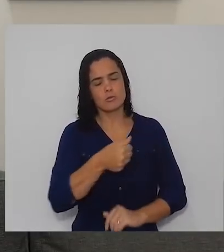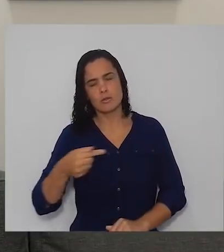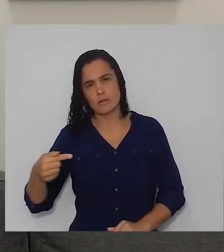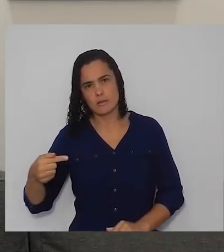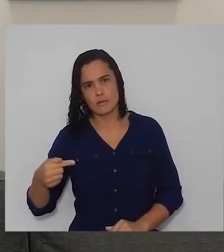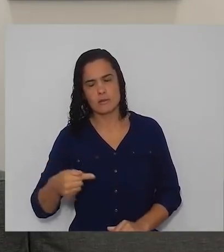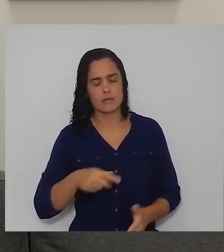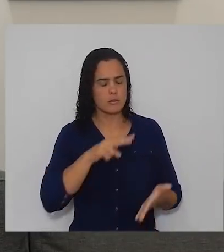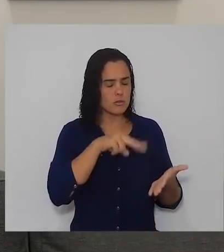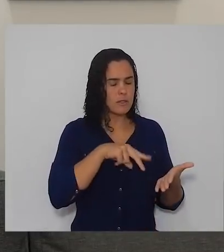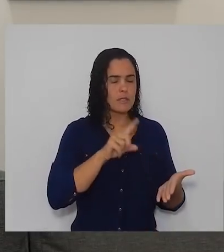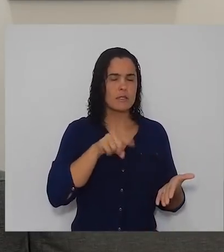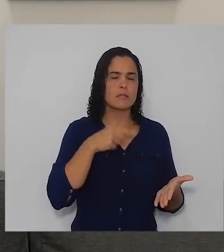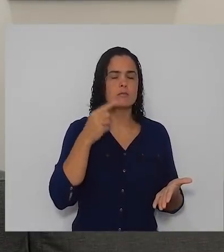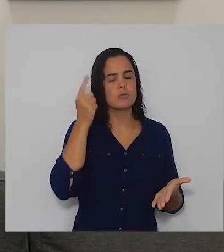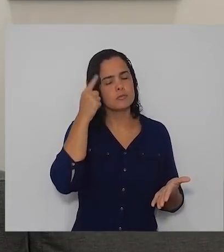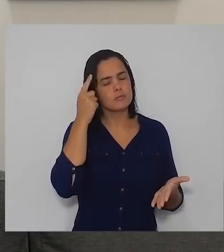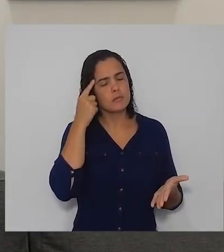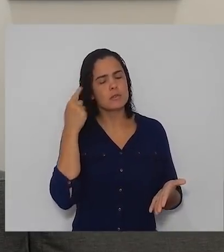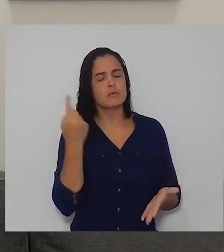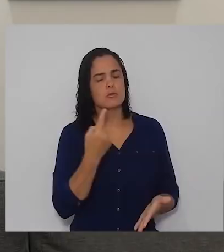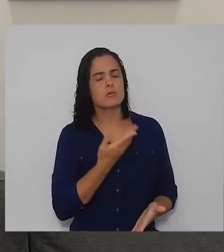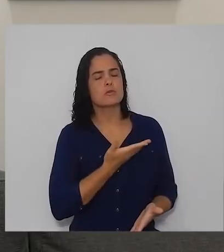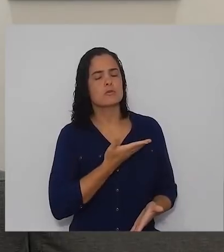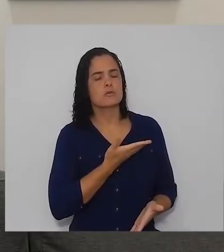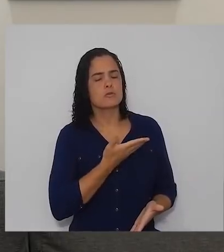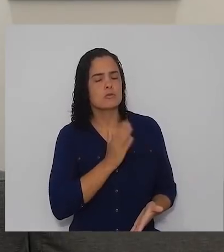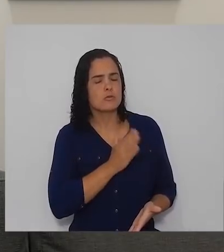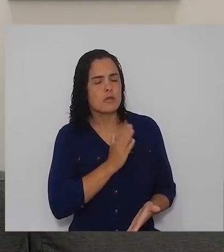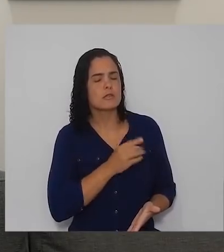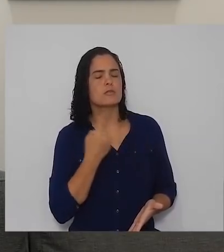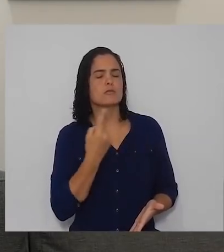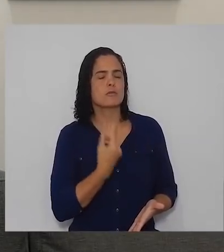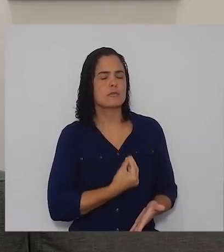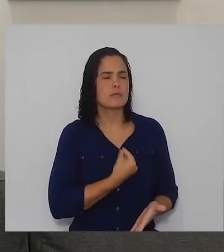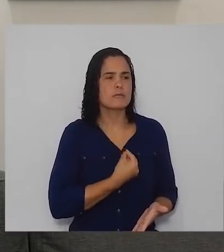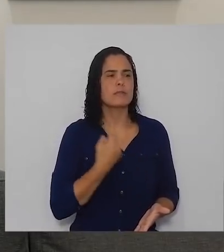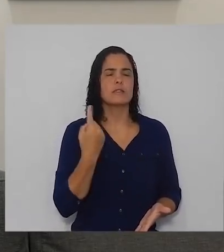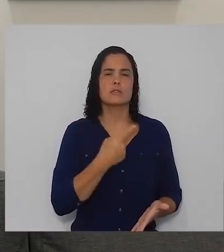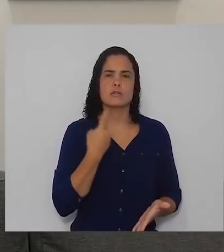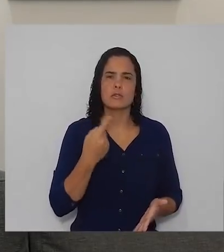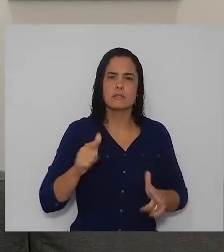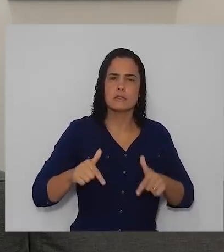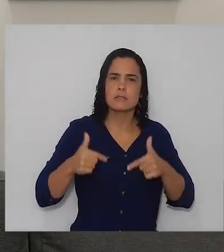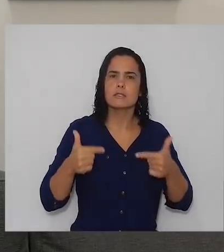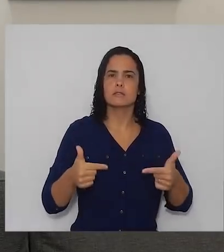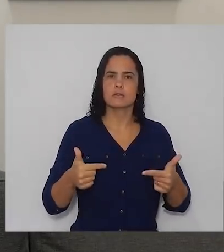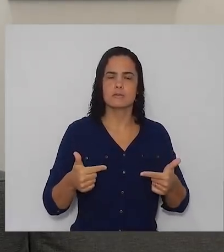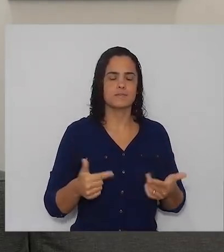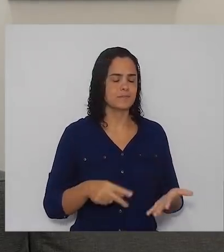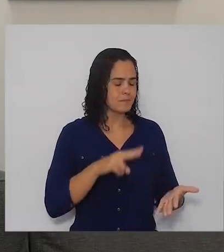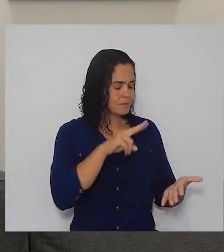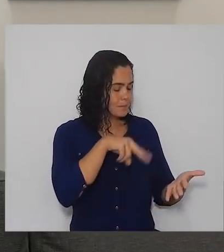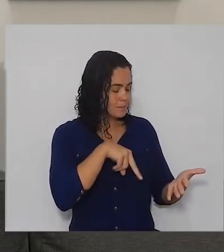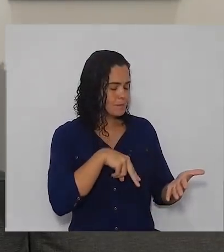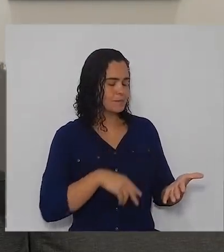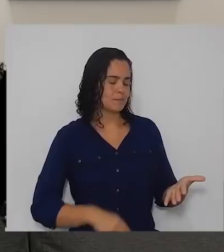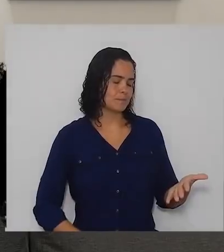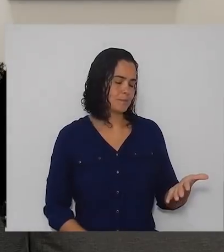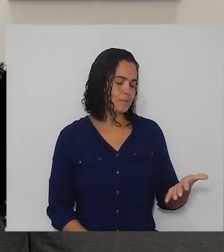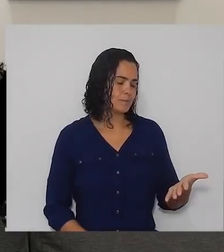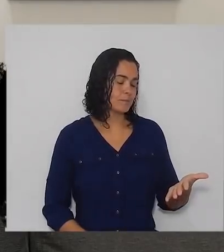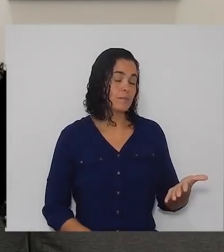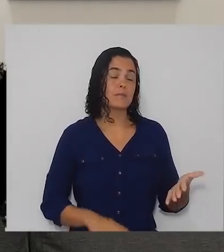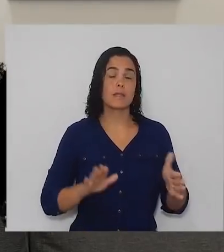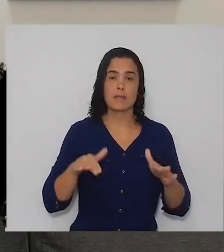palavra para o nosso coração, para a nossa atitude, para as nossas convicções nesta manhã. Diz assim a palavra do Senhor.